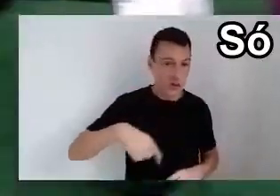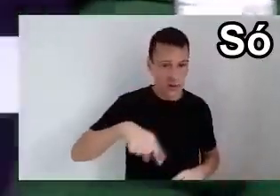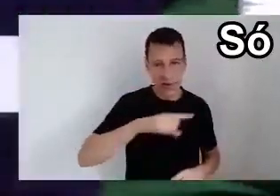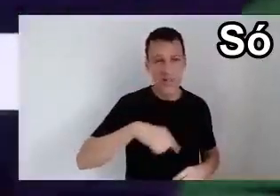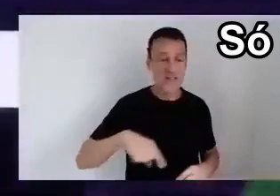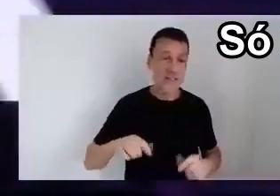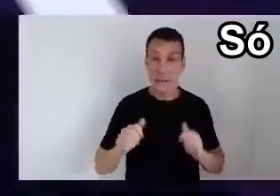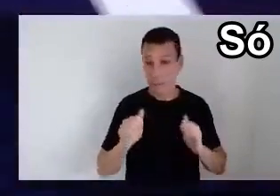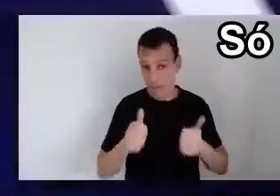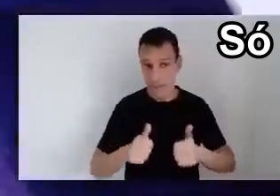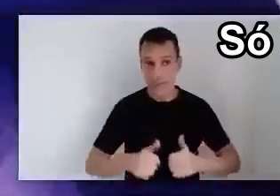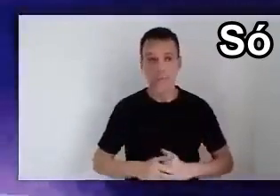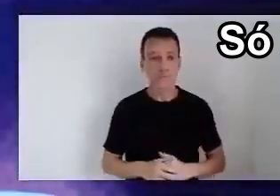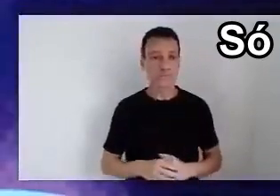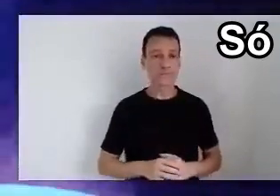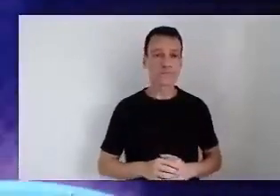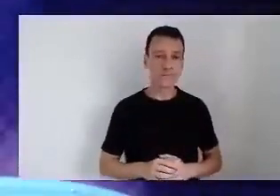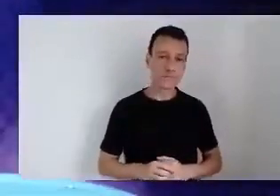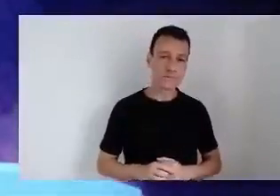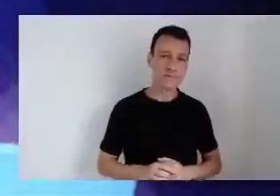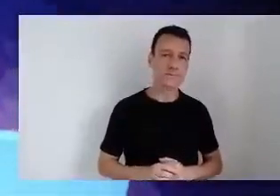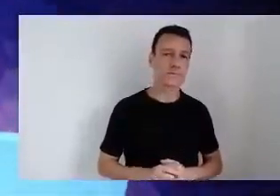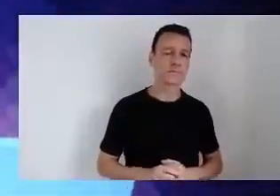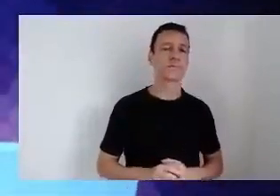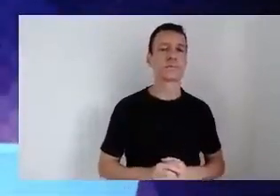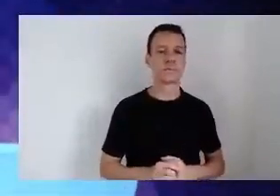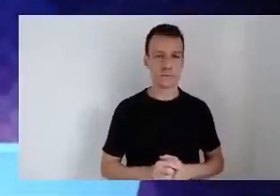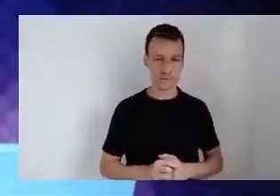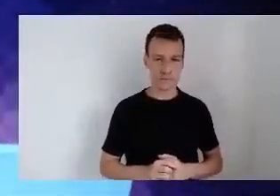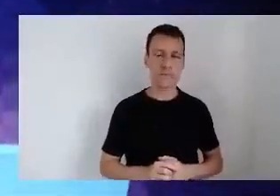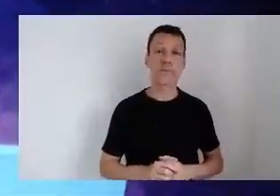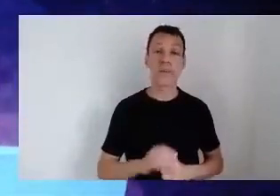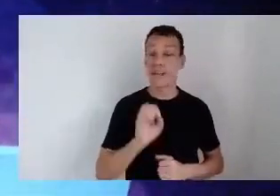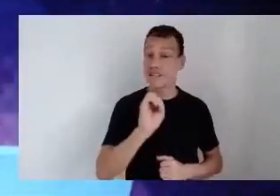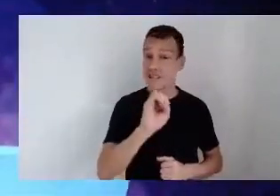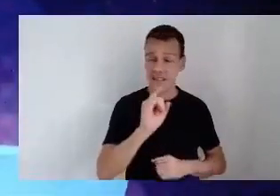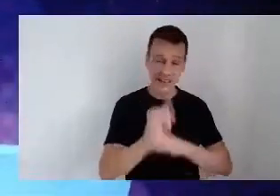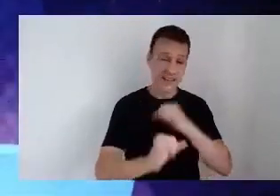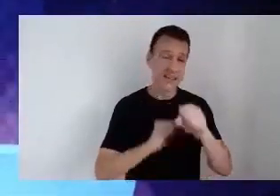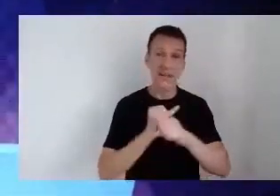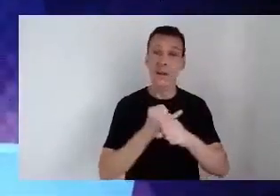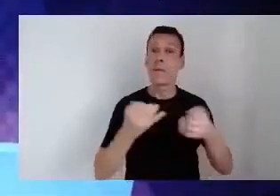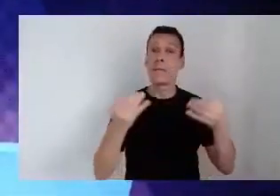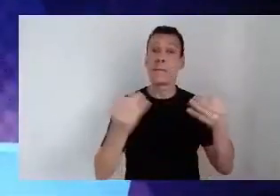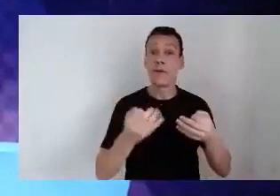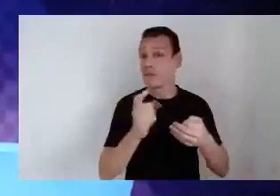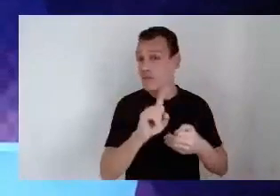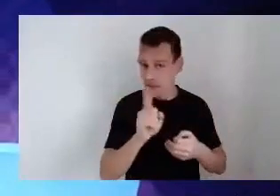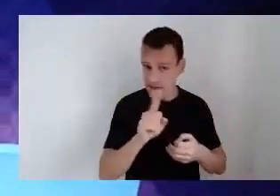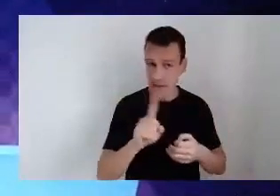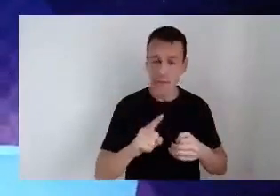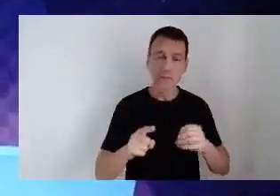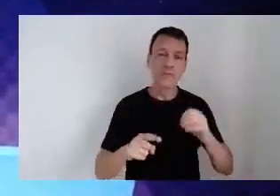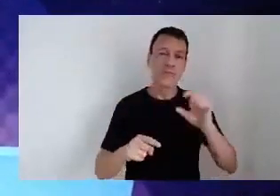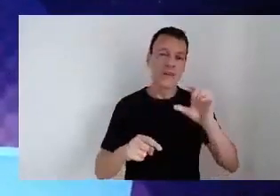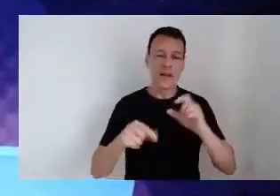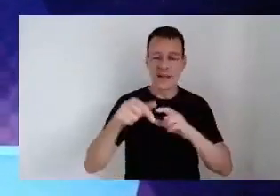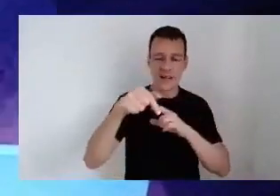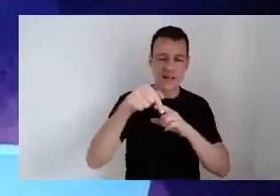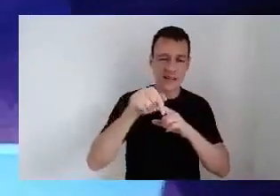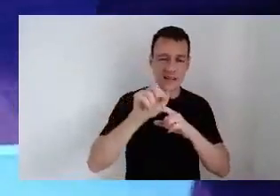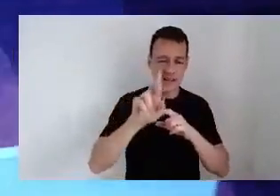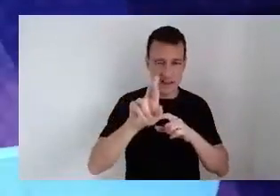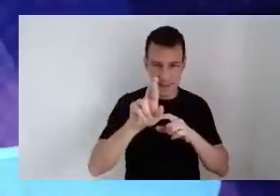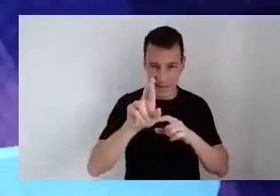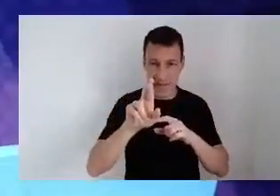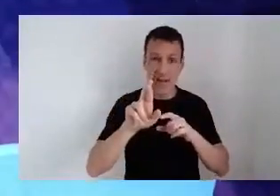aqui, pessoal, caso a internet não esteja perfeita, o QR Code ali da apresentação, mesmo que vocês não consigam carregar a página depois